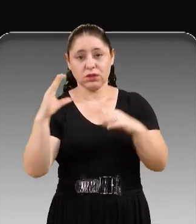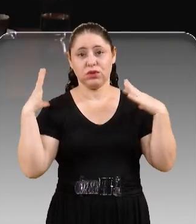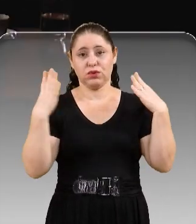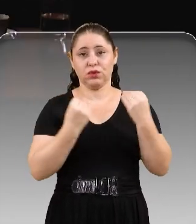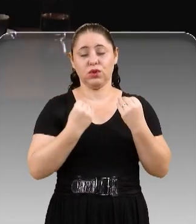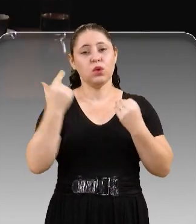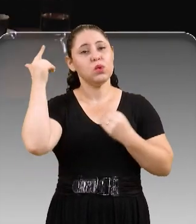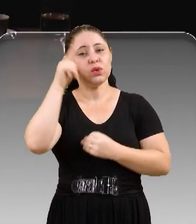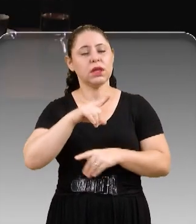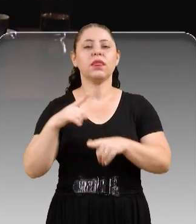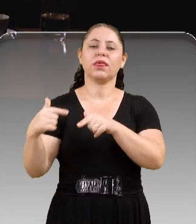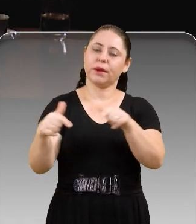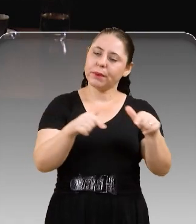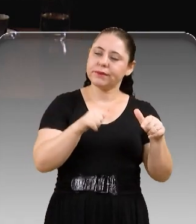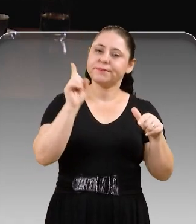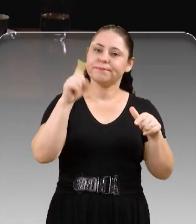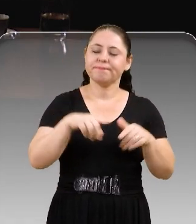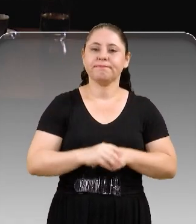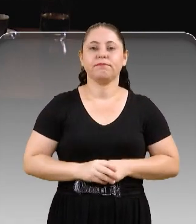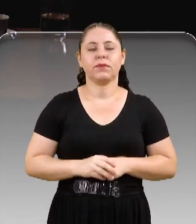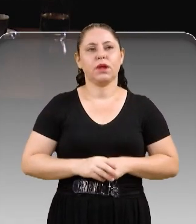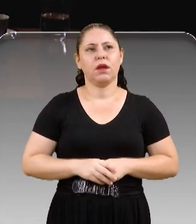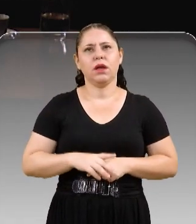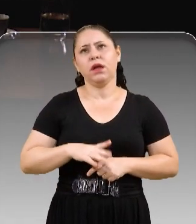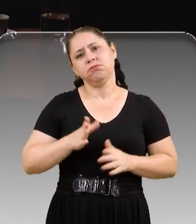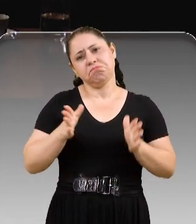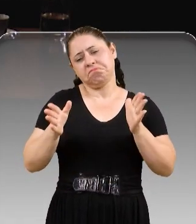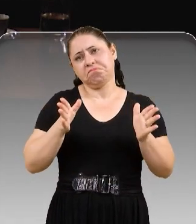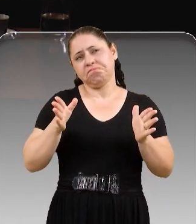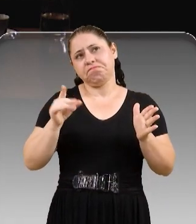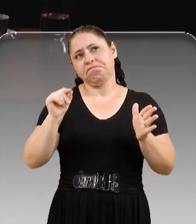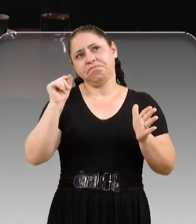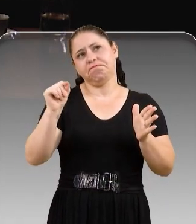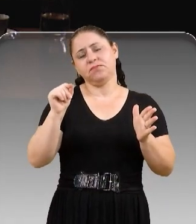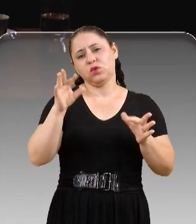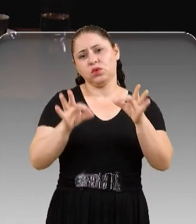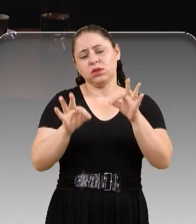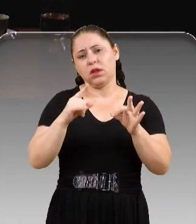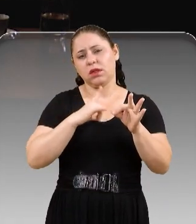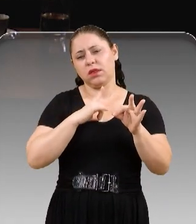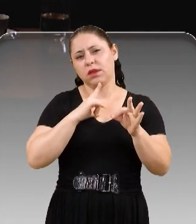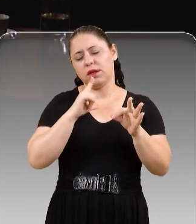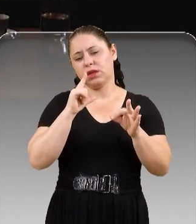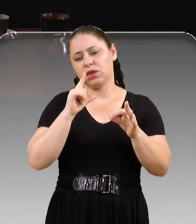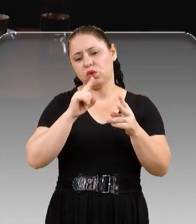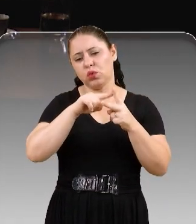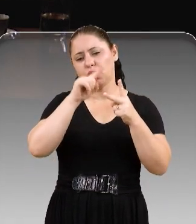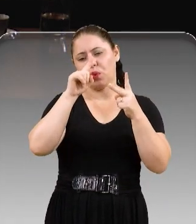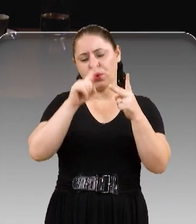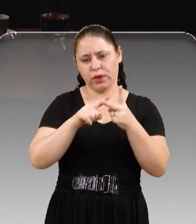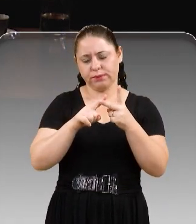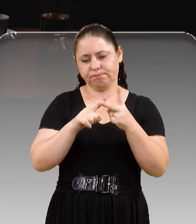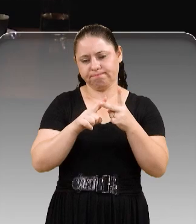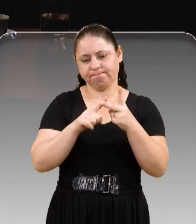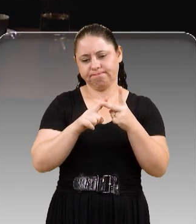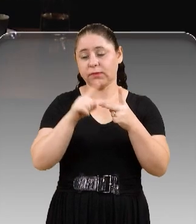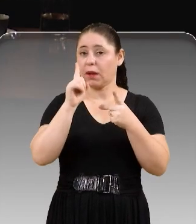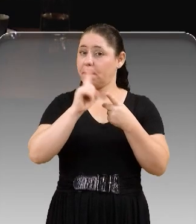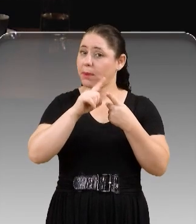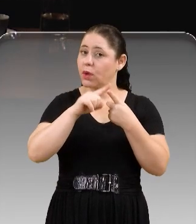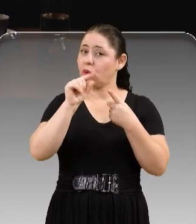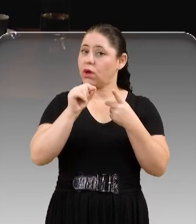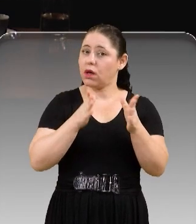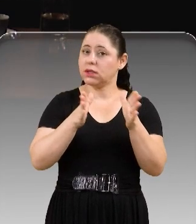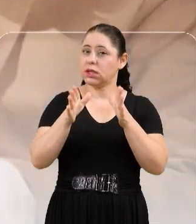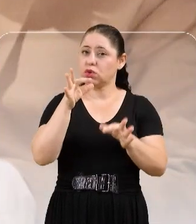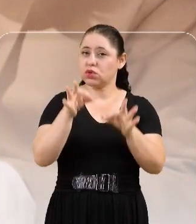trabalhar. O acesso ao judiciário, ele tem duas facetas, eu acho. O primeiro é o acesso ao judiciário no